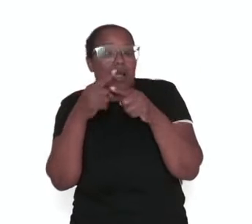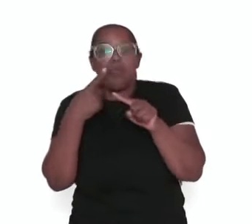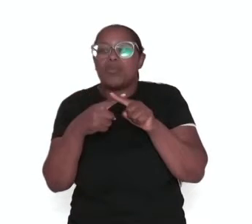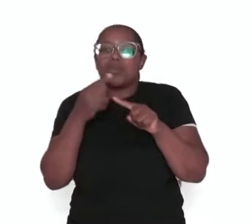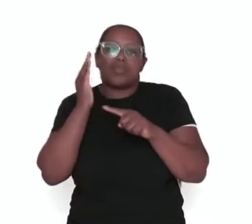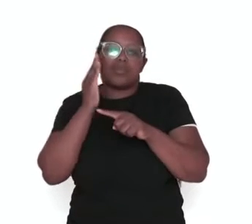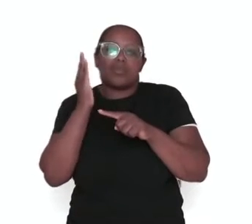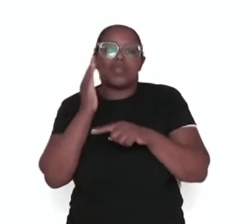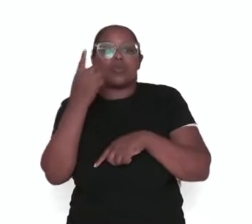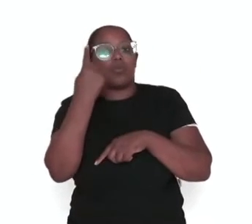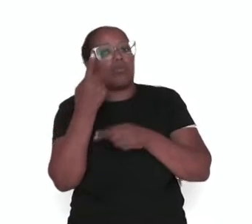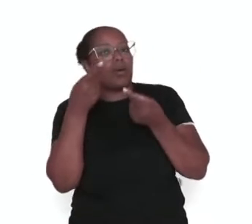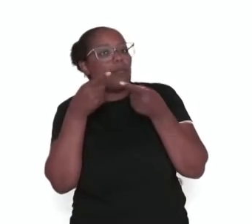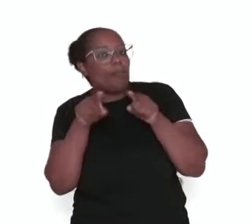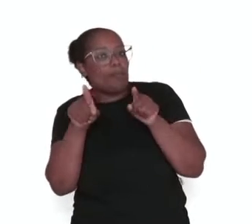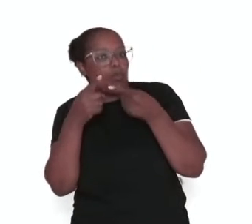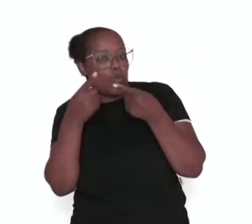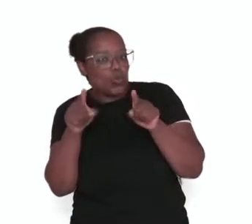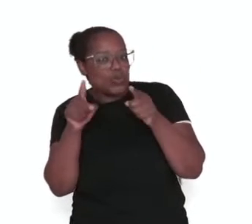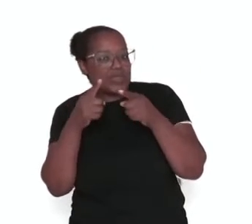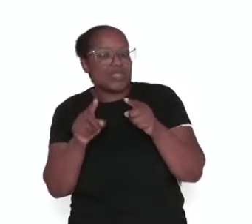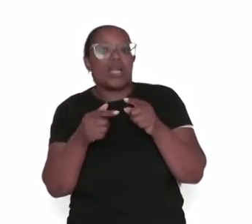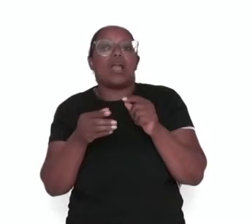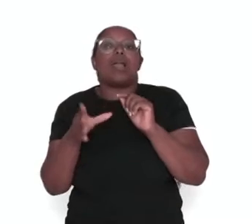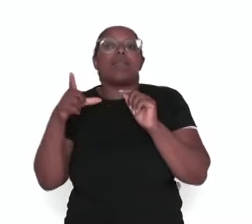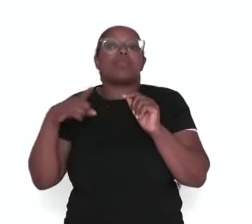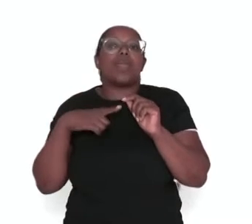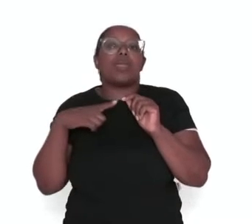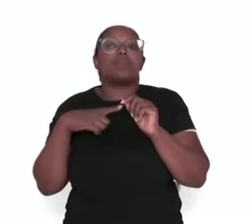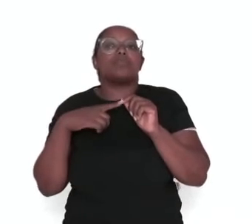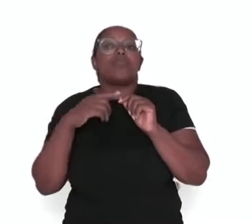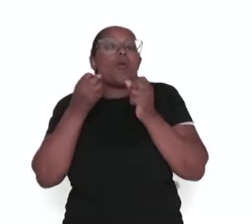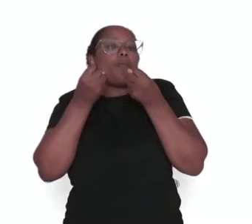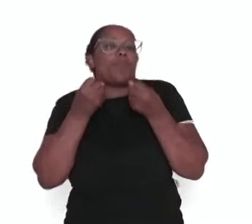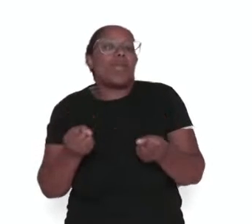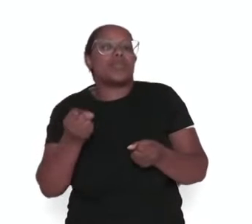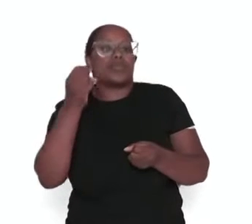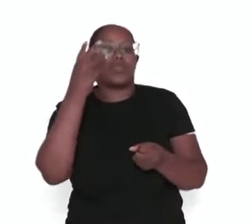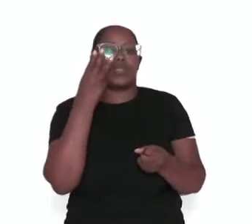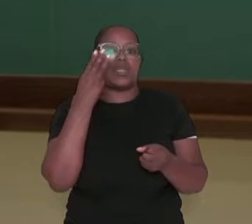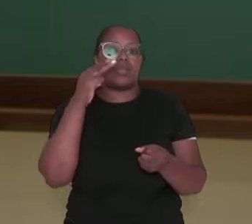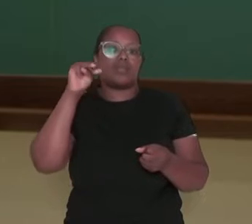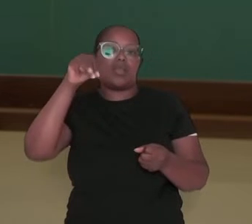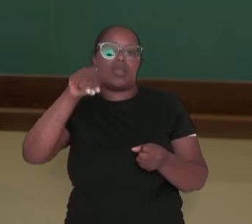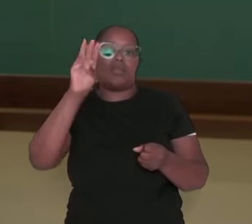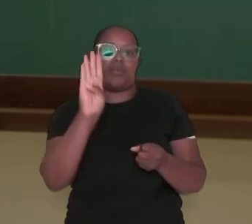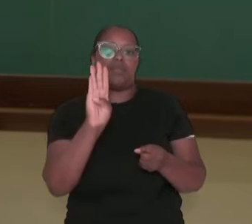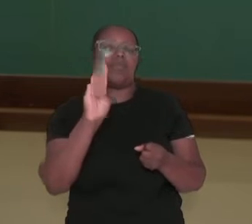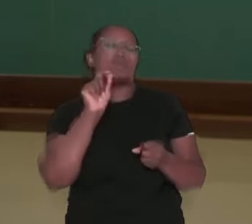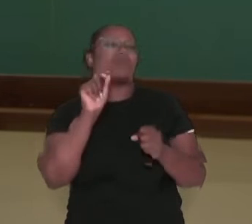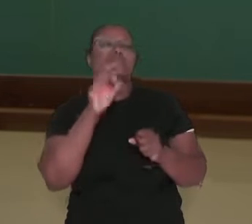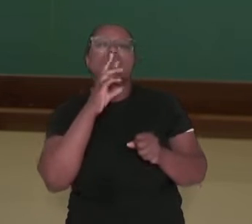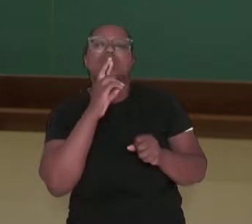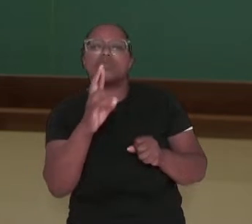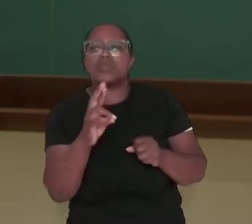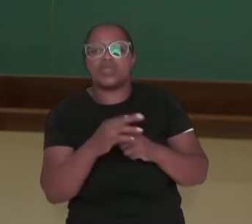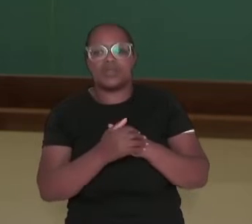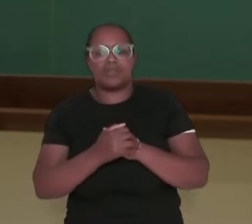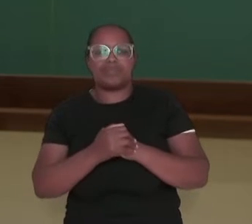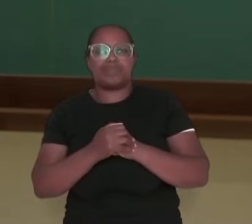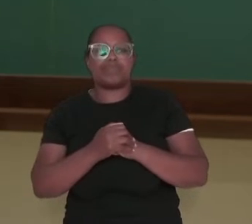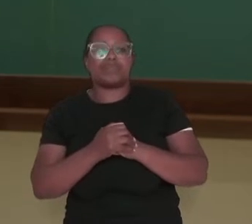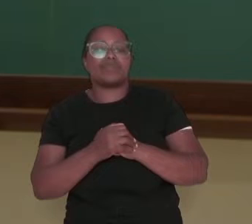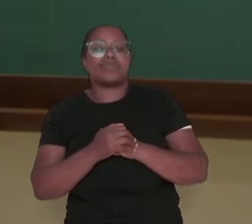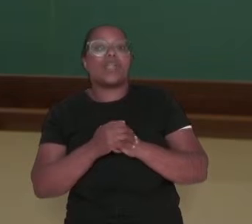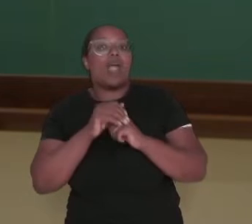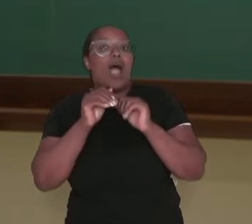música ocupa em média 3 MB. E aí, pessoal, o que vocês acham? O que vocês responderiam para essa pergunta? A